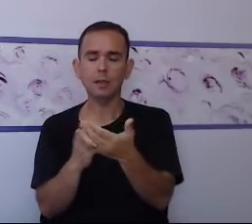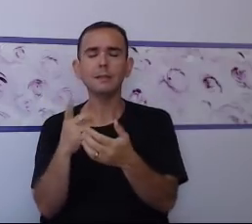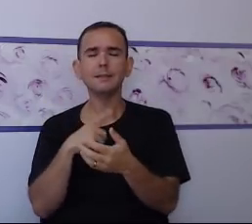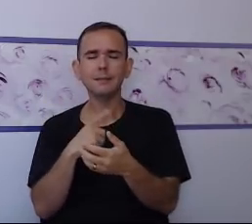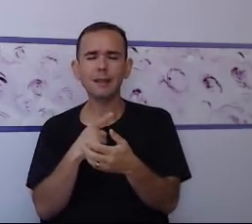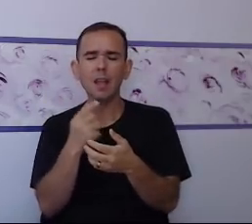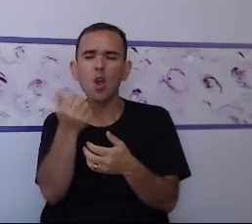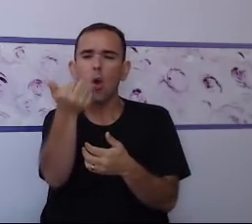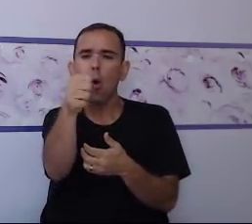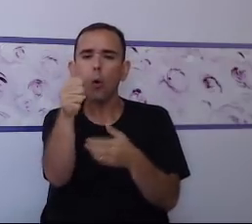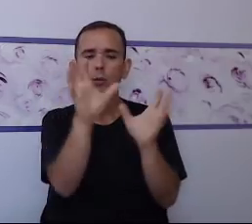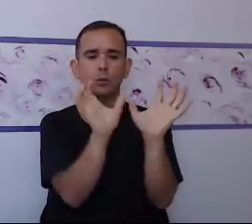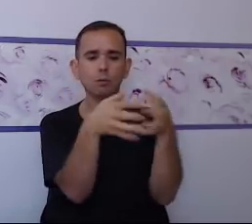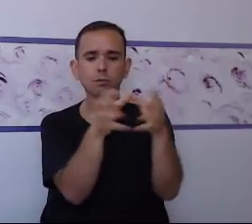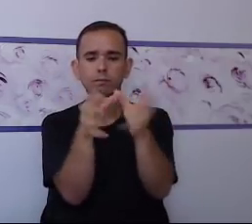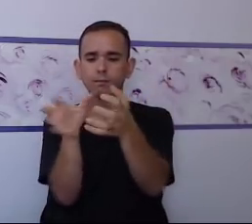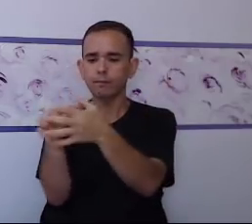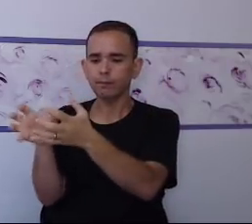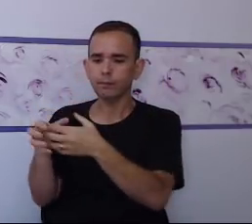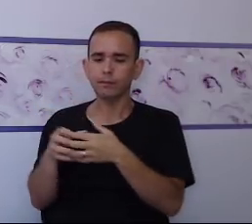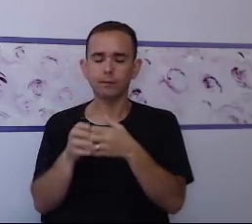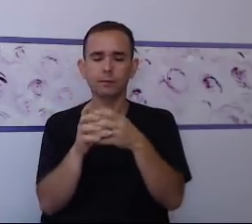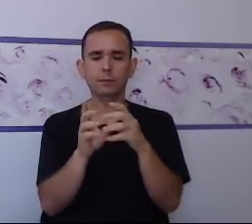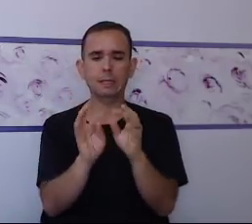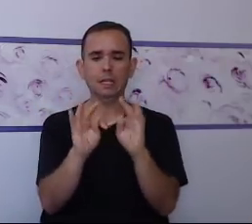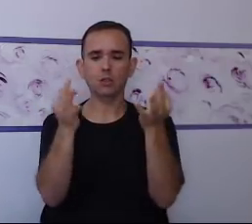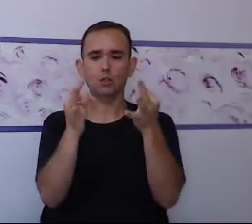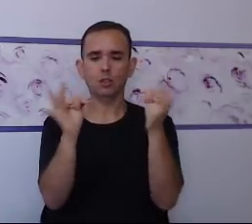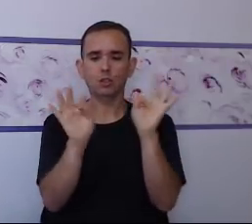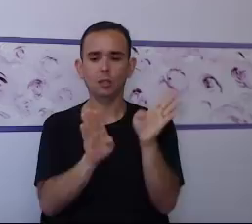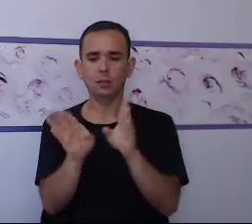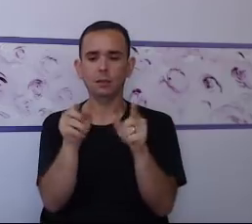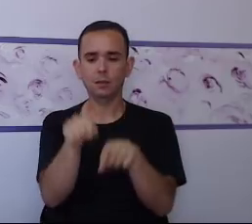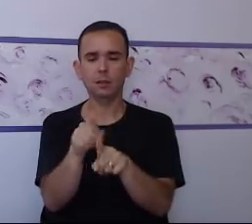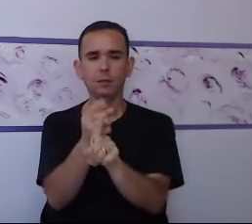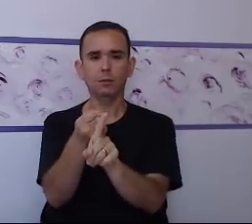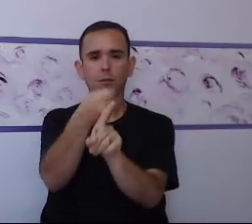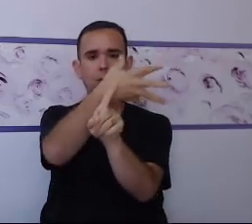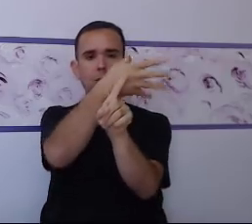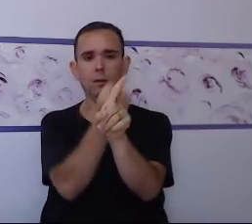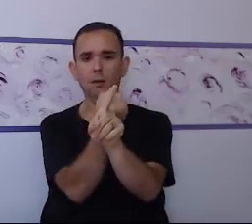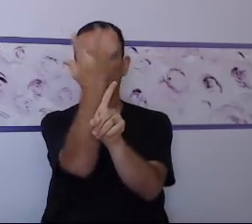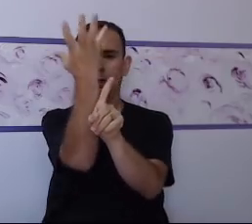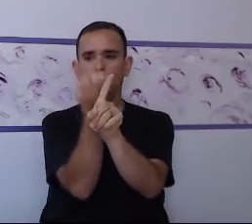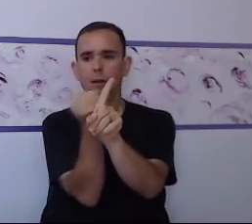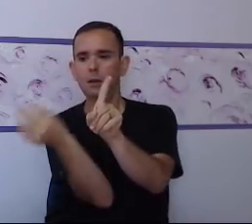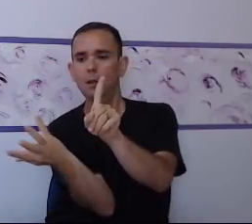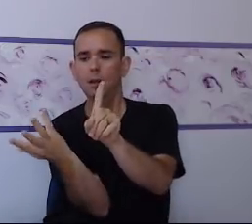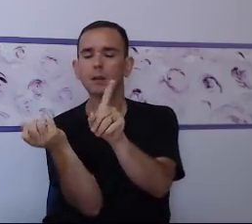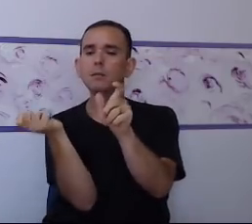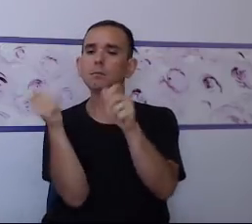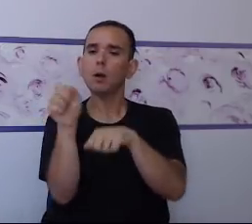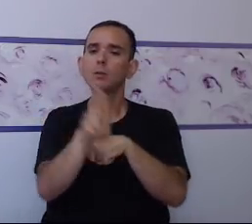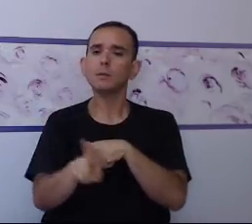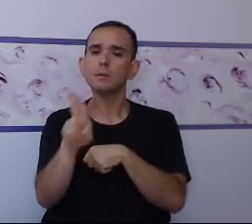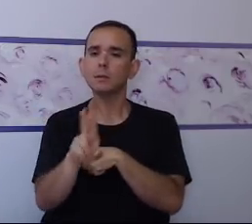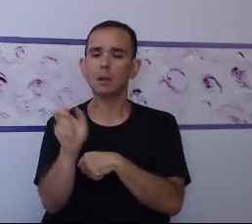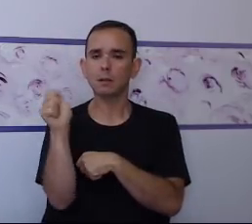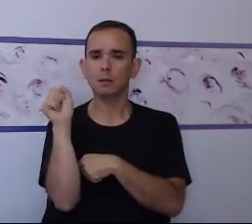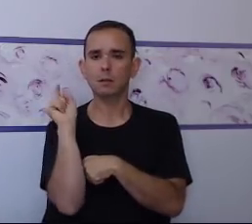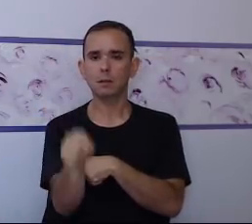11 subgrupos, tá? A tecnologia assistiva está no meio, dividida em 11 subgrupos, que é da forma com que a gente pode estar utilizando